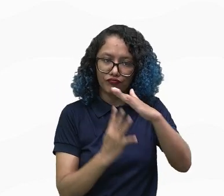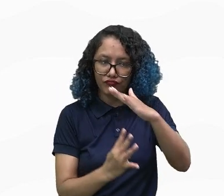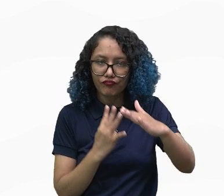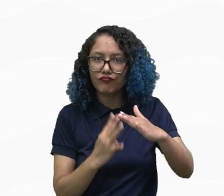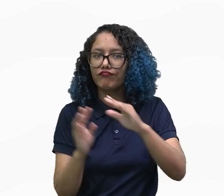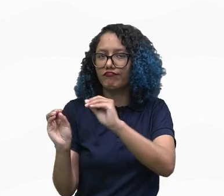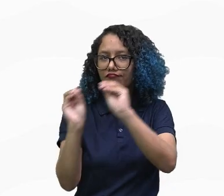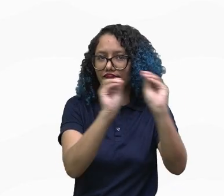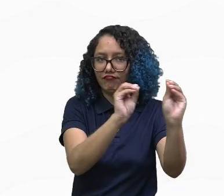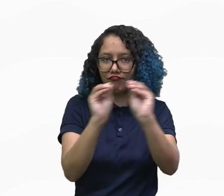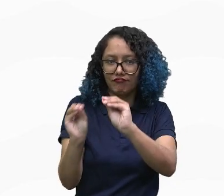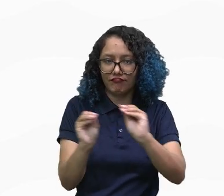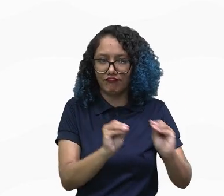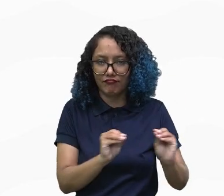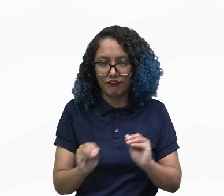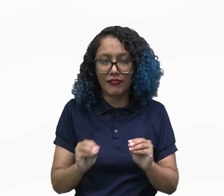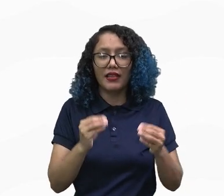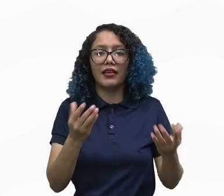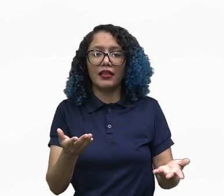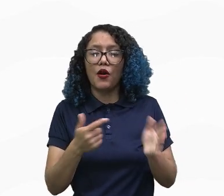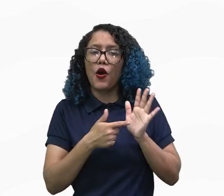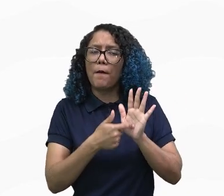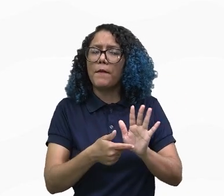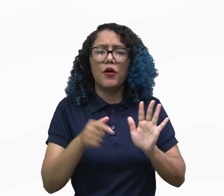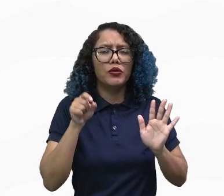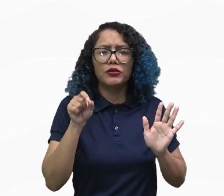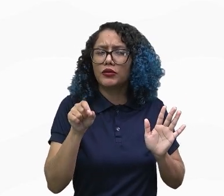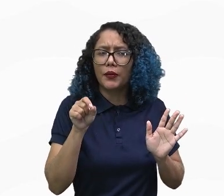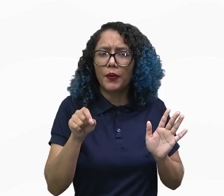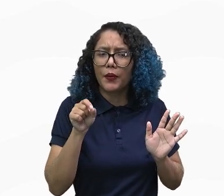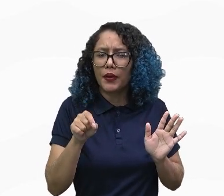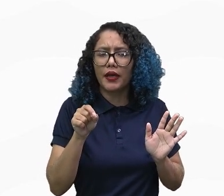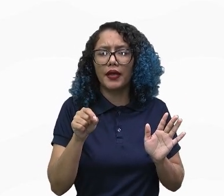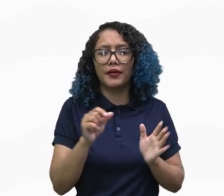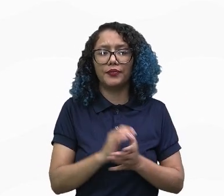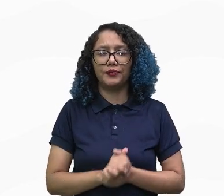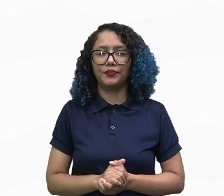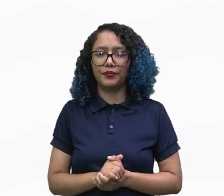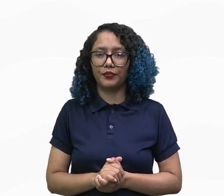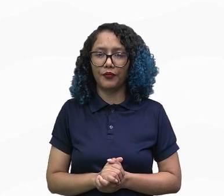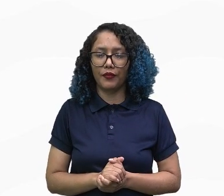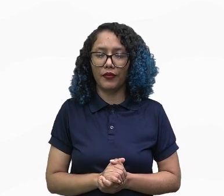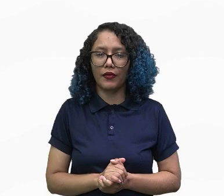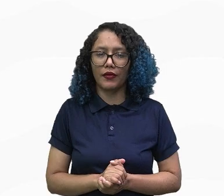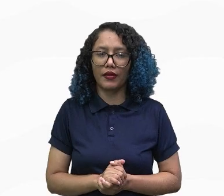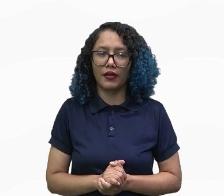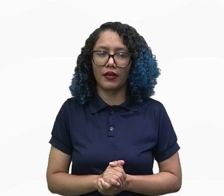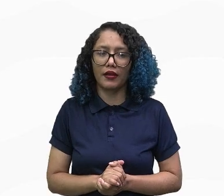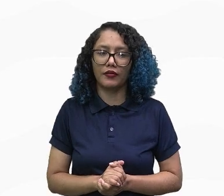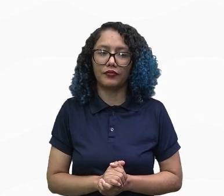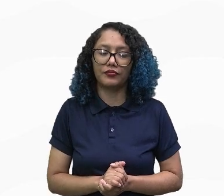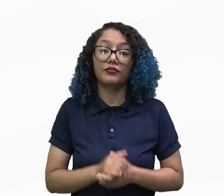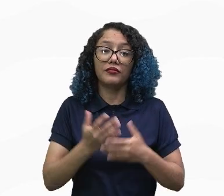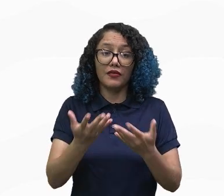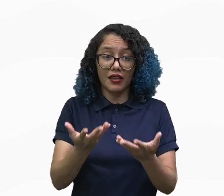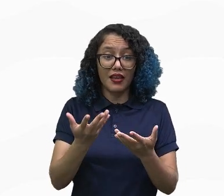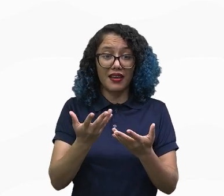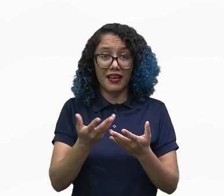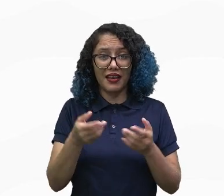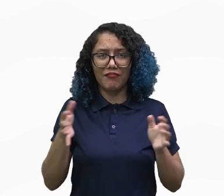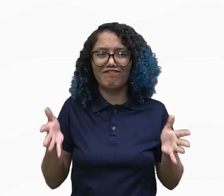Agora, isso acaba mostrando para a gente essa força motriz que acaba remodelando